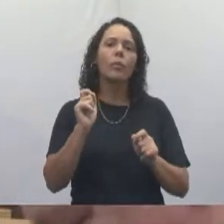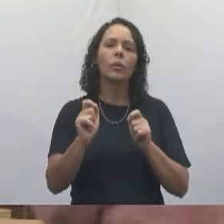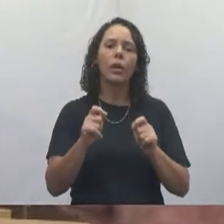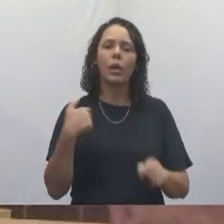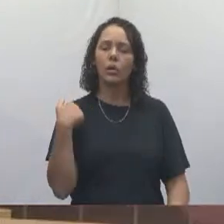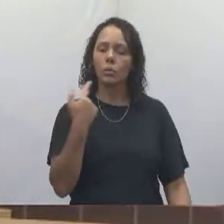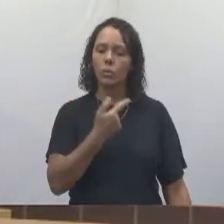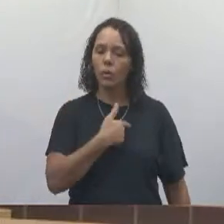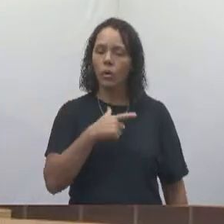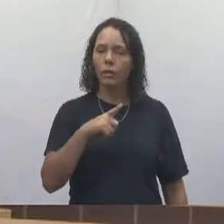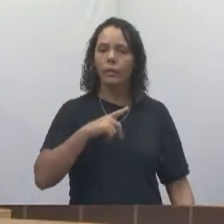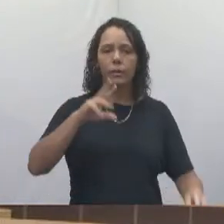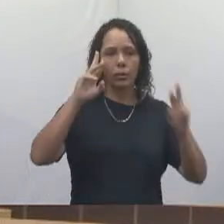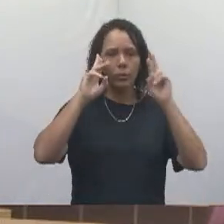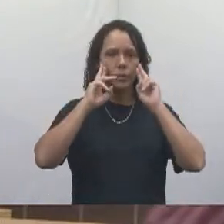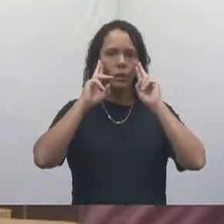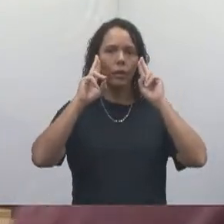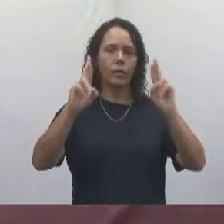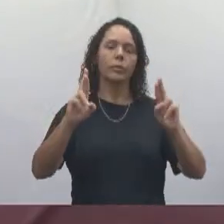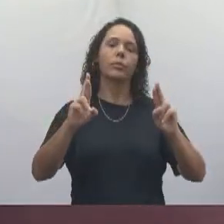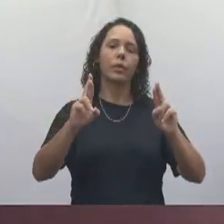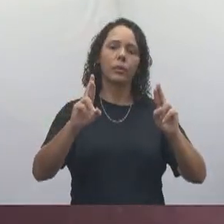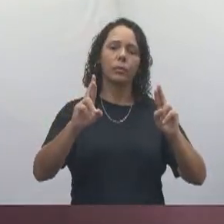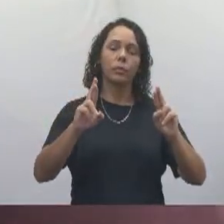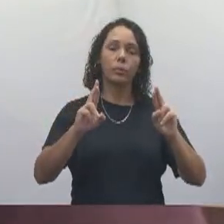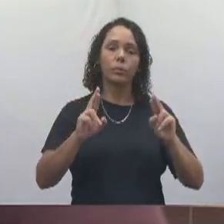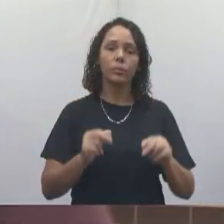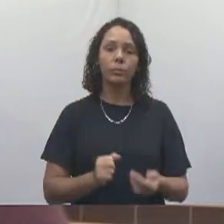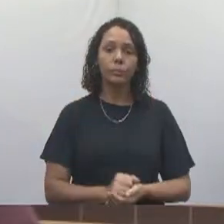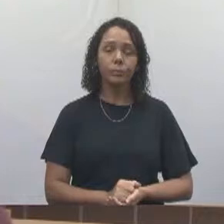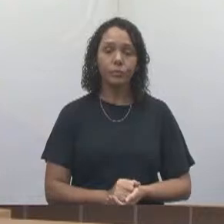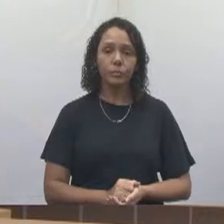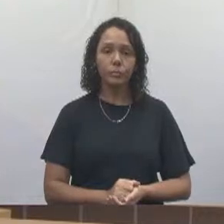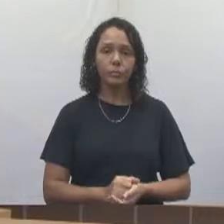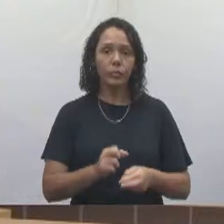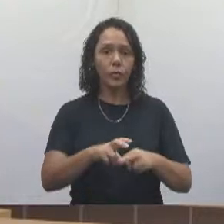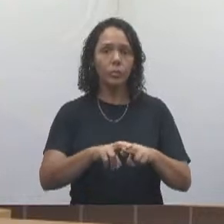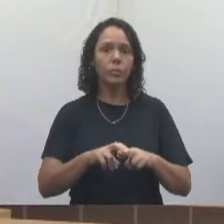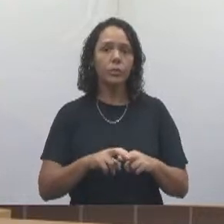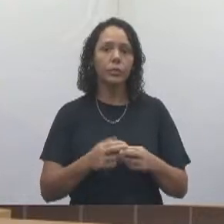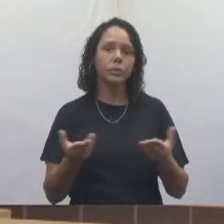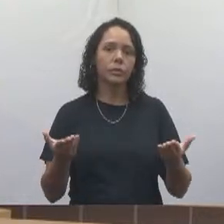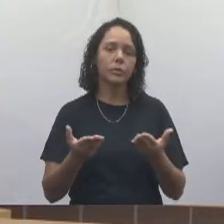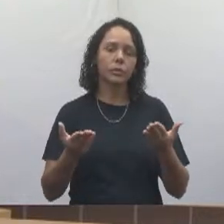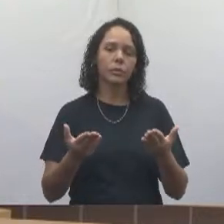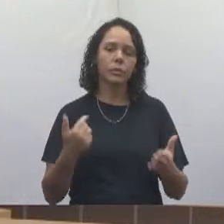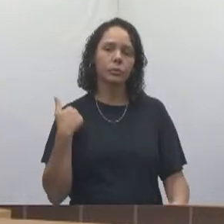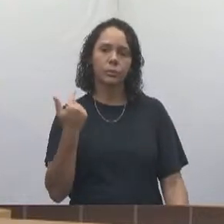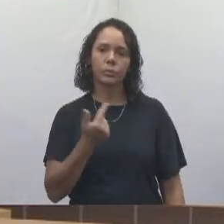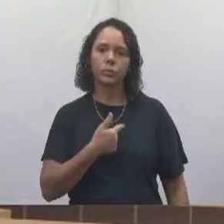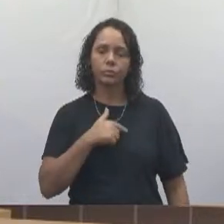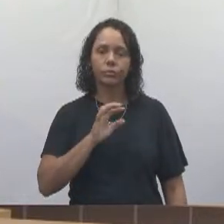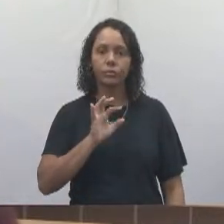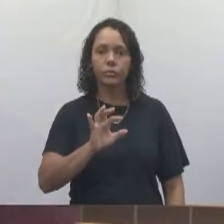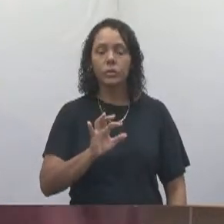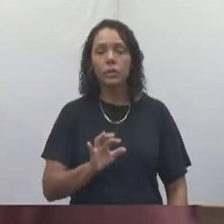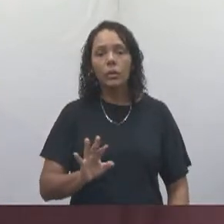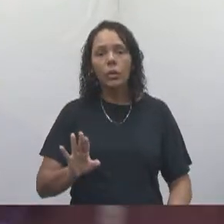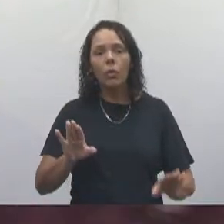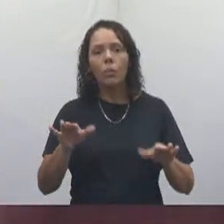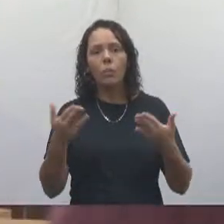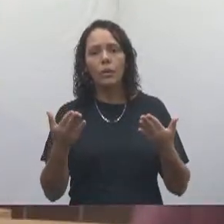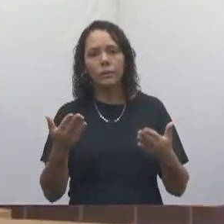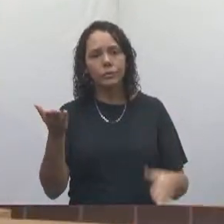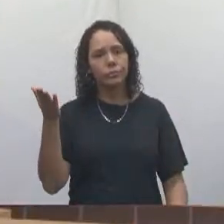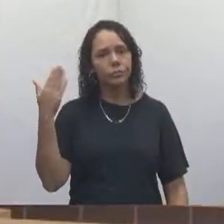nós conseguimos implementar. O efeito disto é este cenário que nós temos. Enquanto nós herdávamos uma cidade,